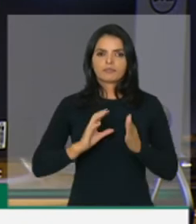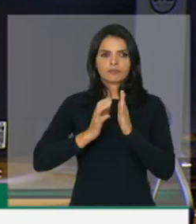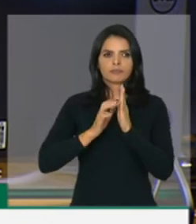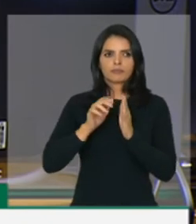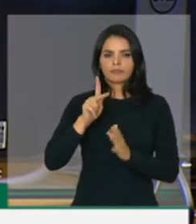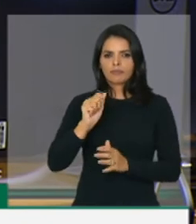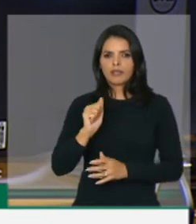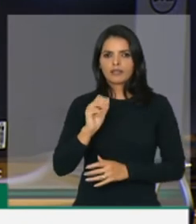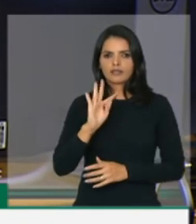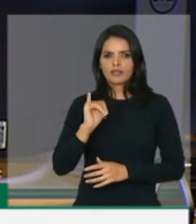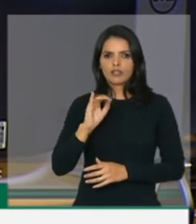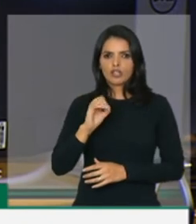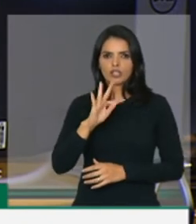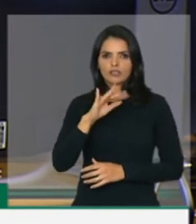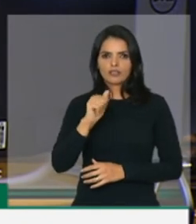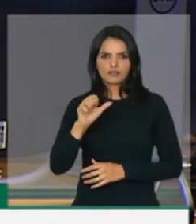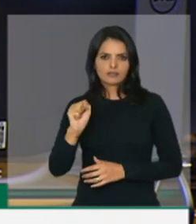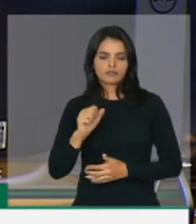Patriotas?